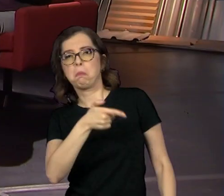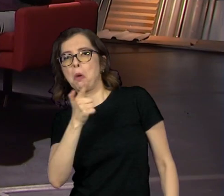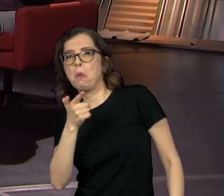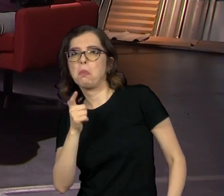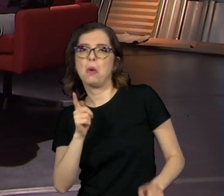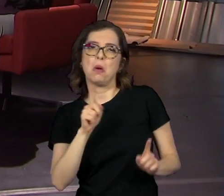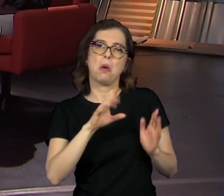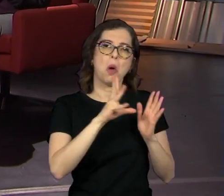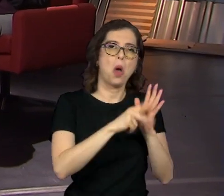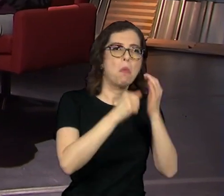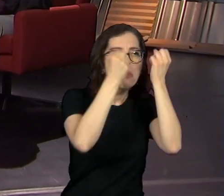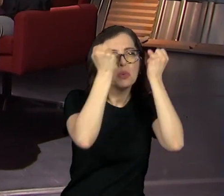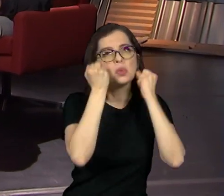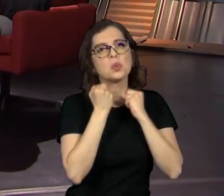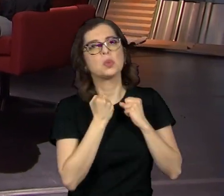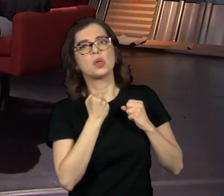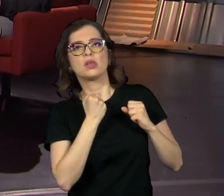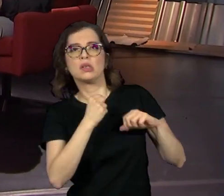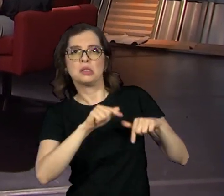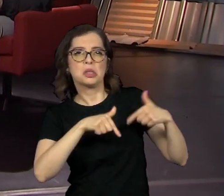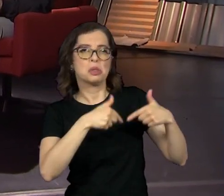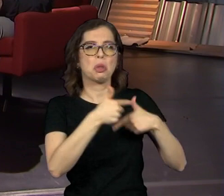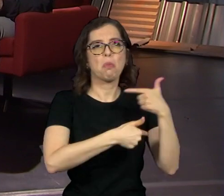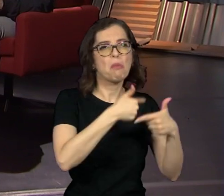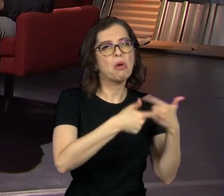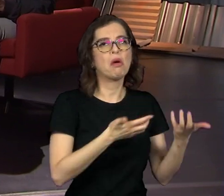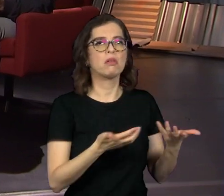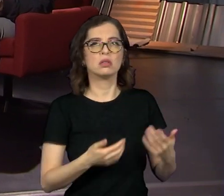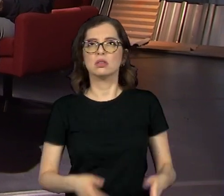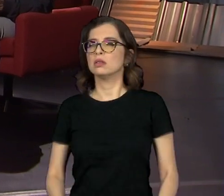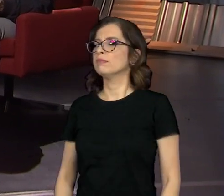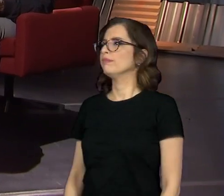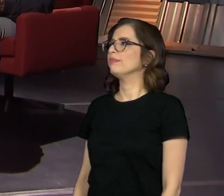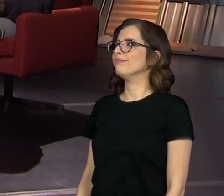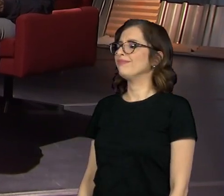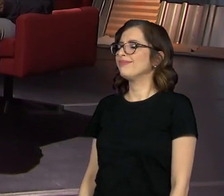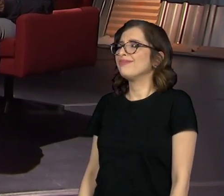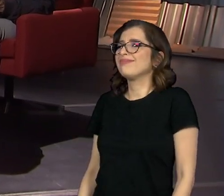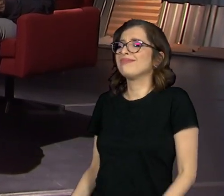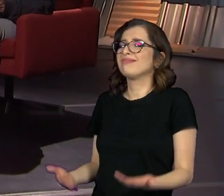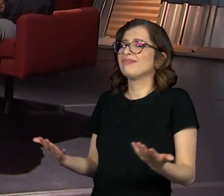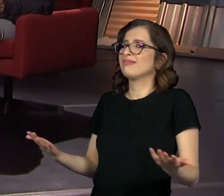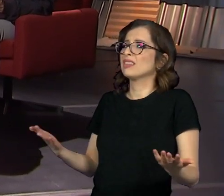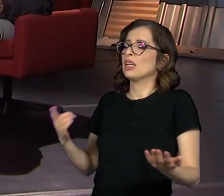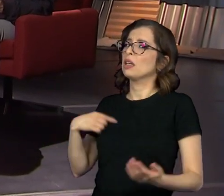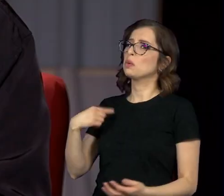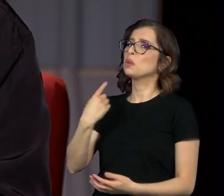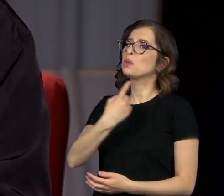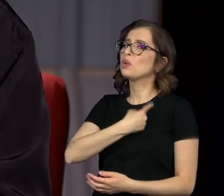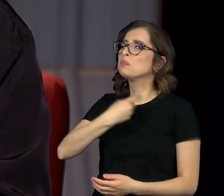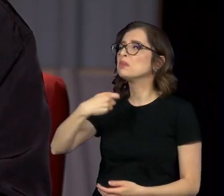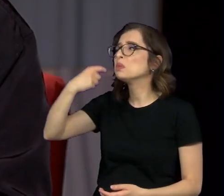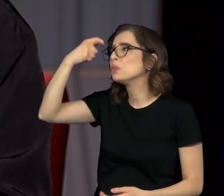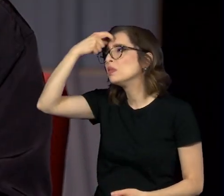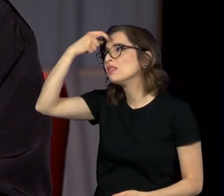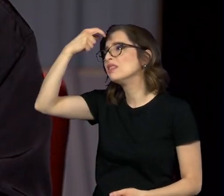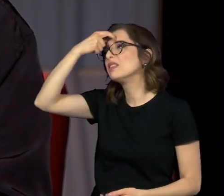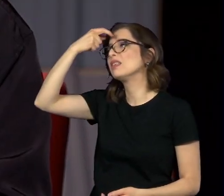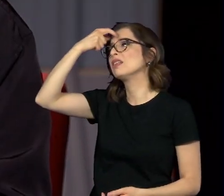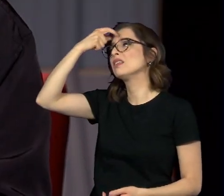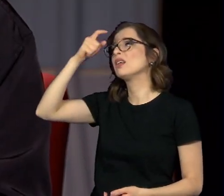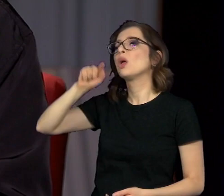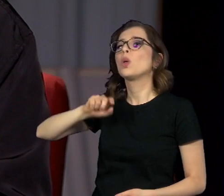Exato, eu estou fazendo a minha parte. E é isso, nós precisamos ter essa consciência, Marcelo, de que isso não é normal, não